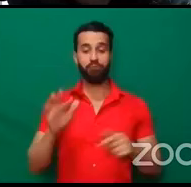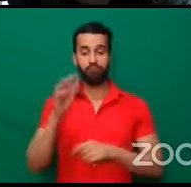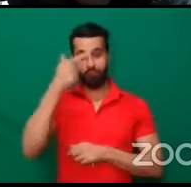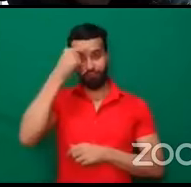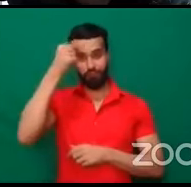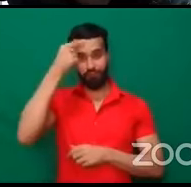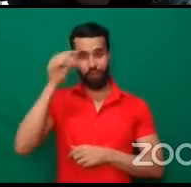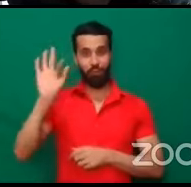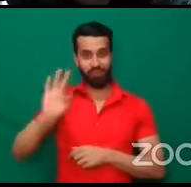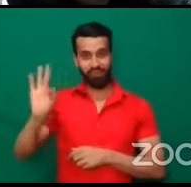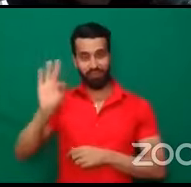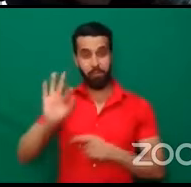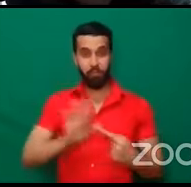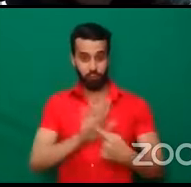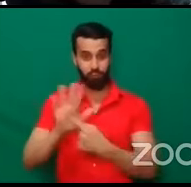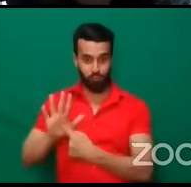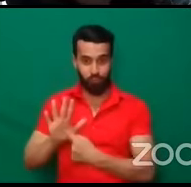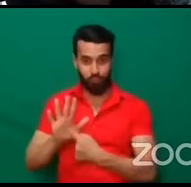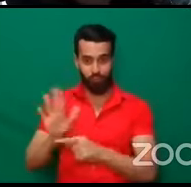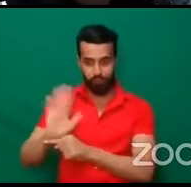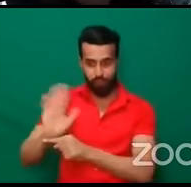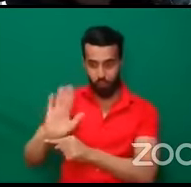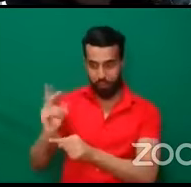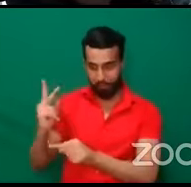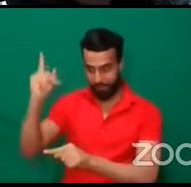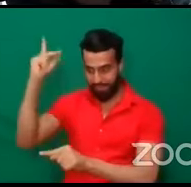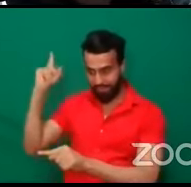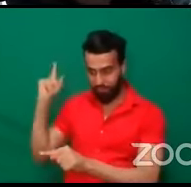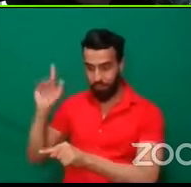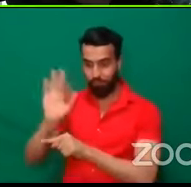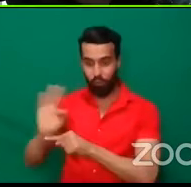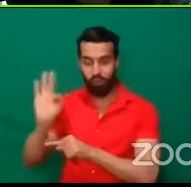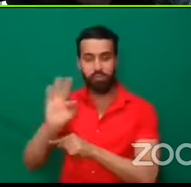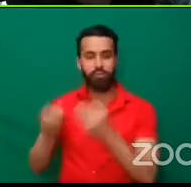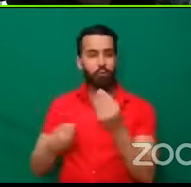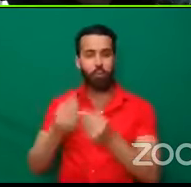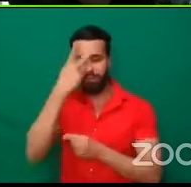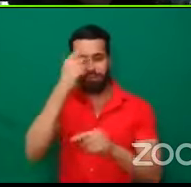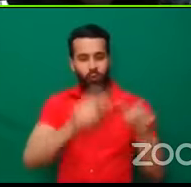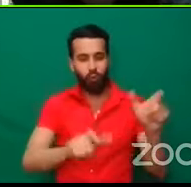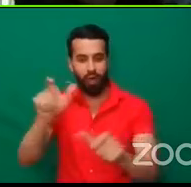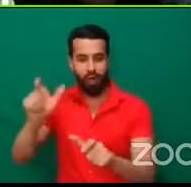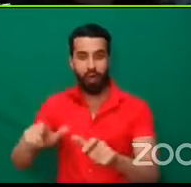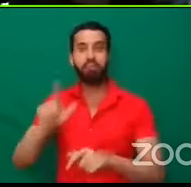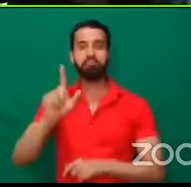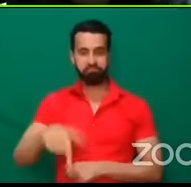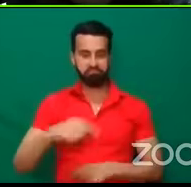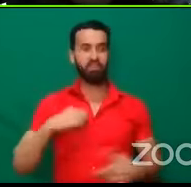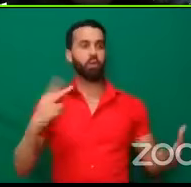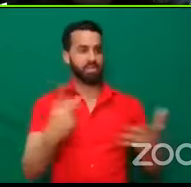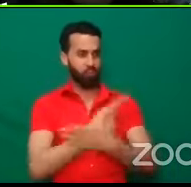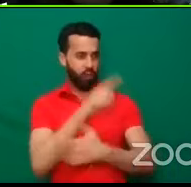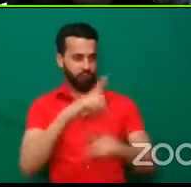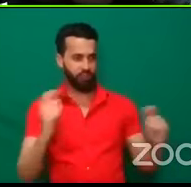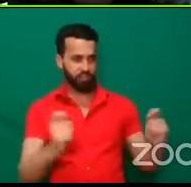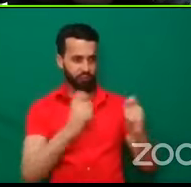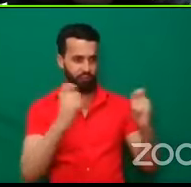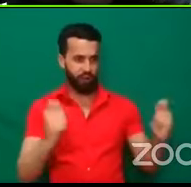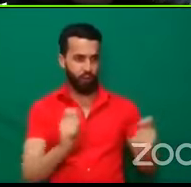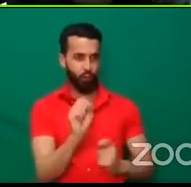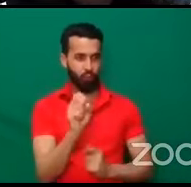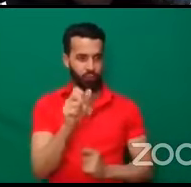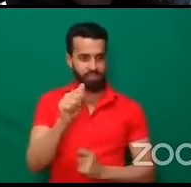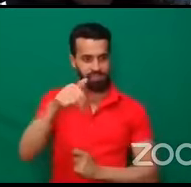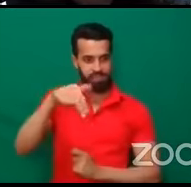foi rodado, na Sim, locação, para o pessoal? o Festival Santa Cruz de Cinema, ele acontece na Ah, universidade, tá. né?